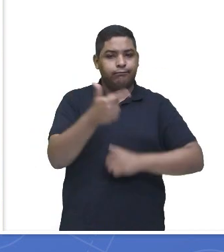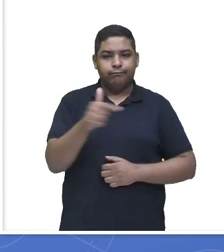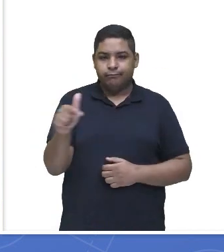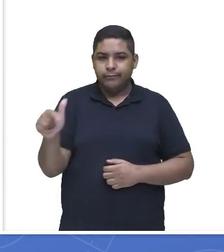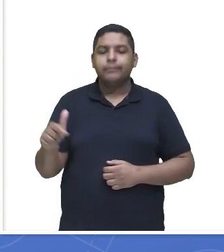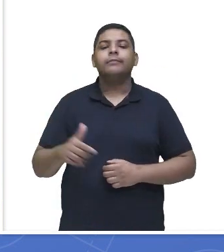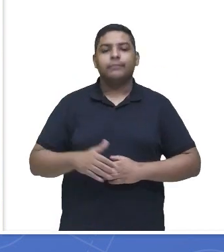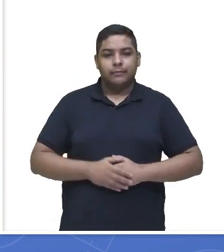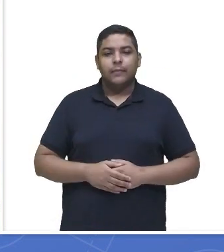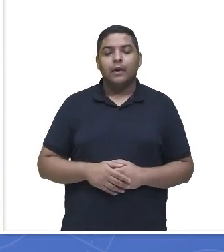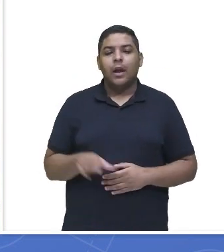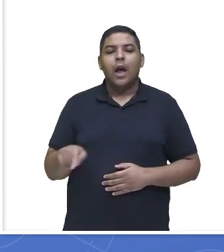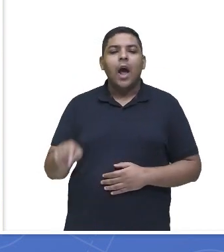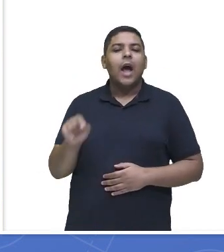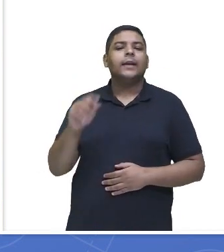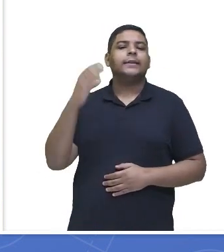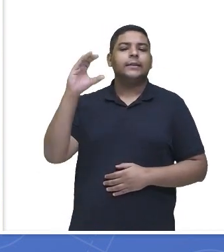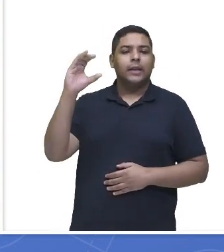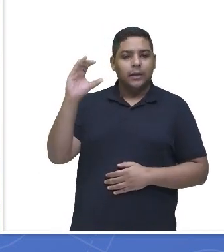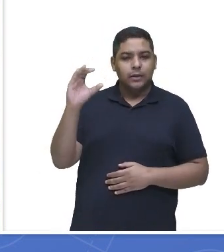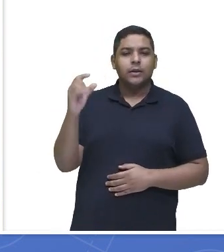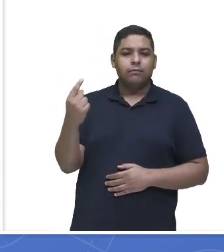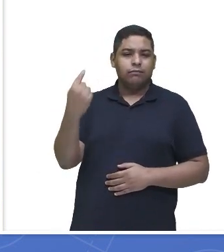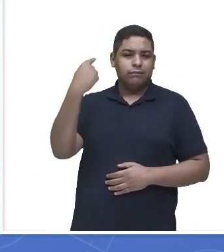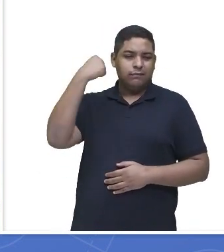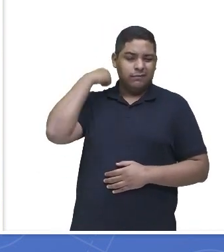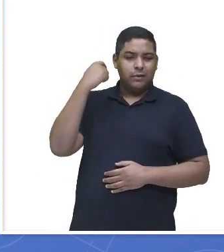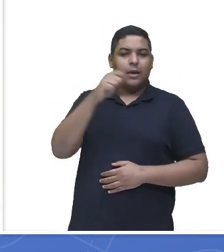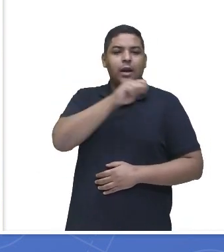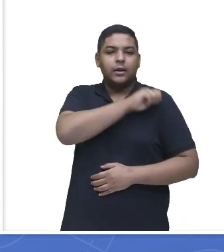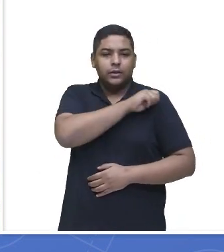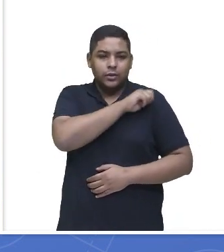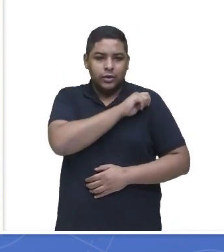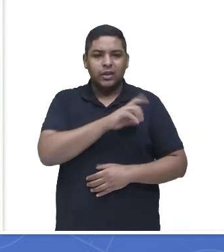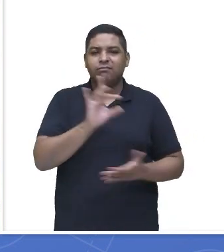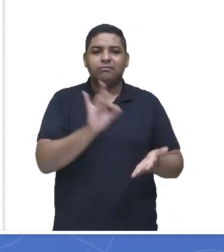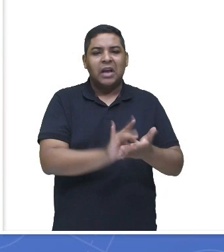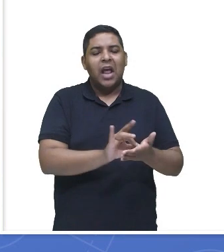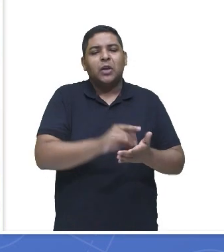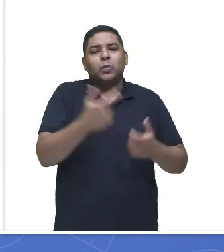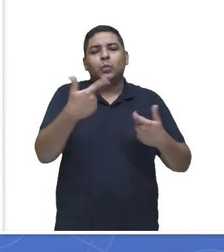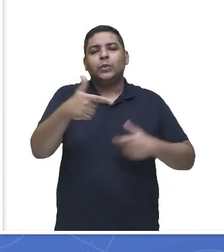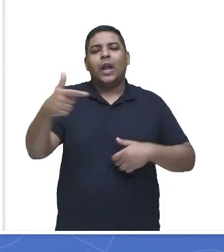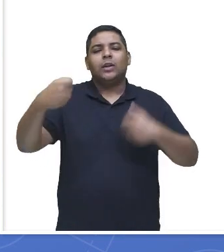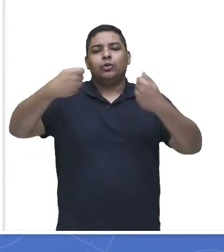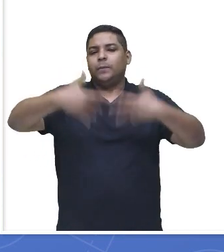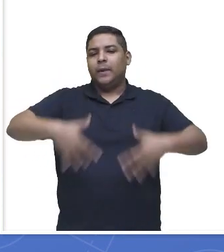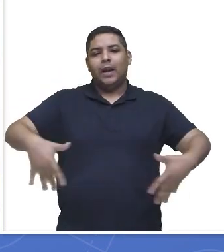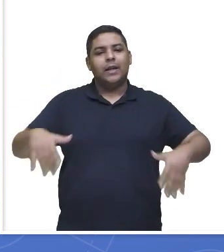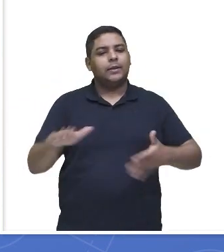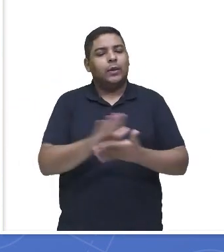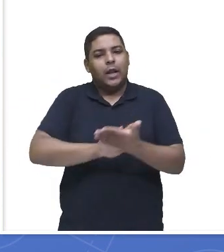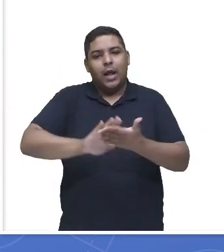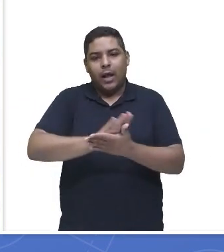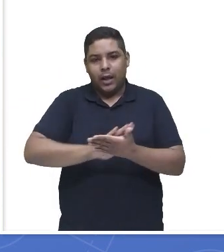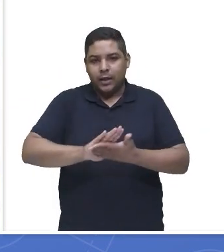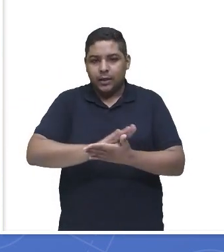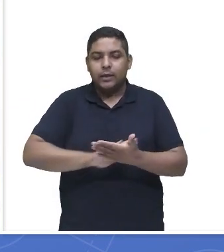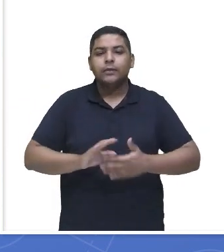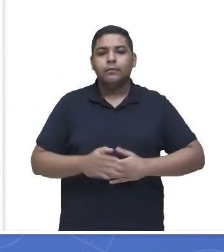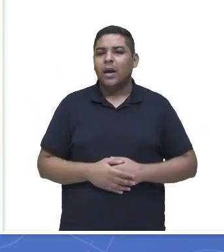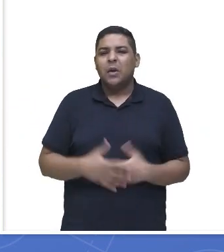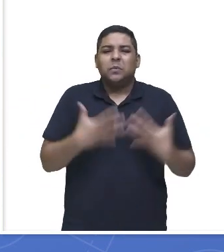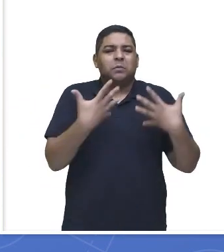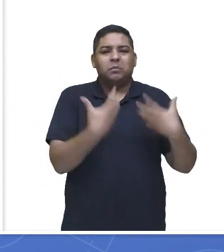explica, né? Pois nada explica sobre a nova realidade e as suas narrativas. O que vai acontecer aí? Eu não